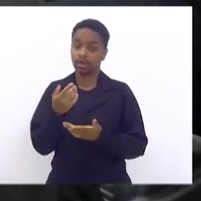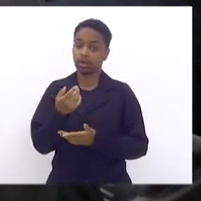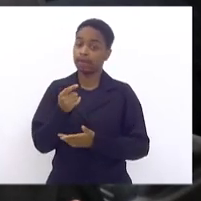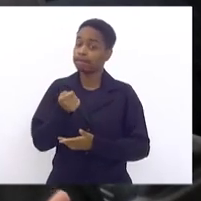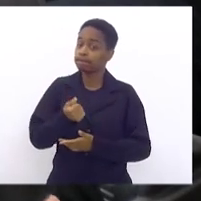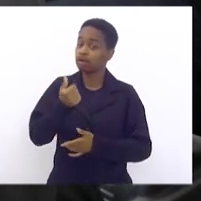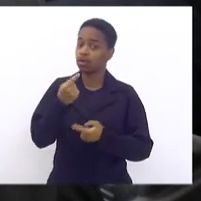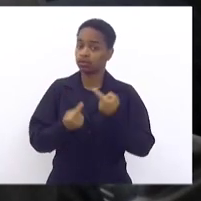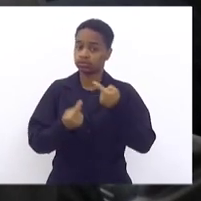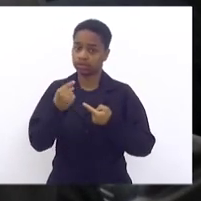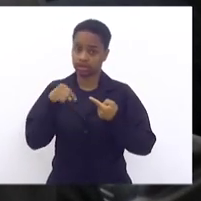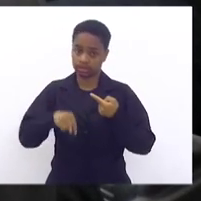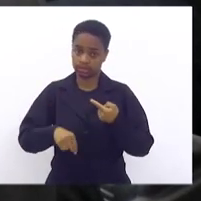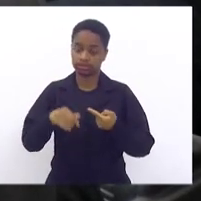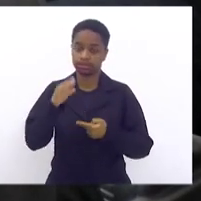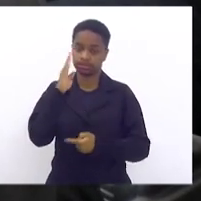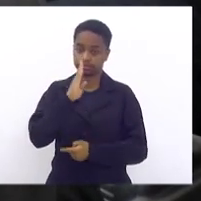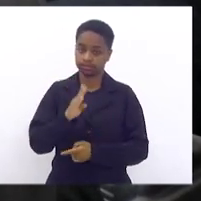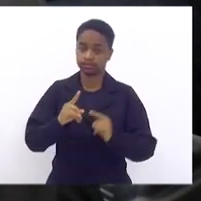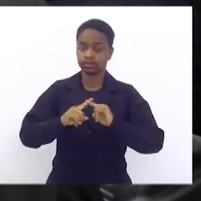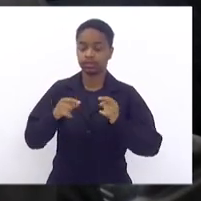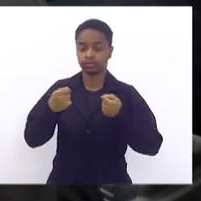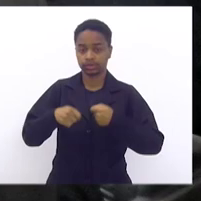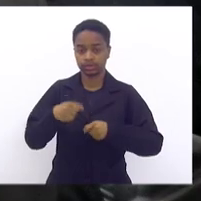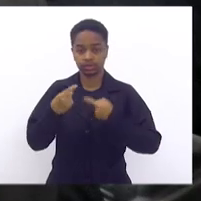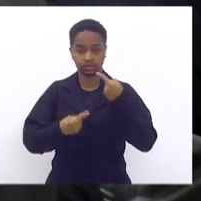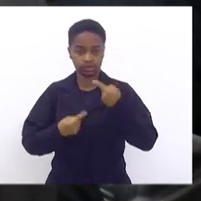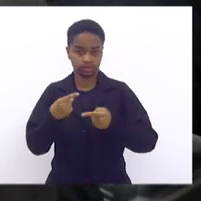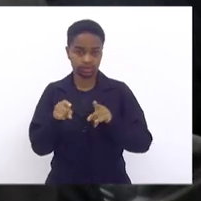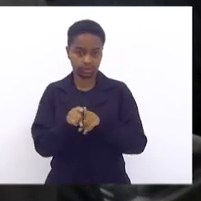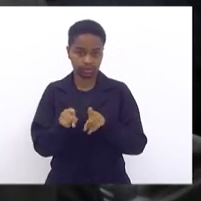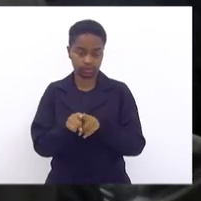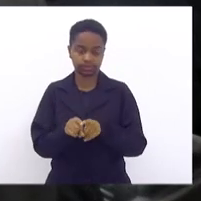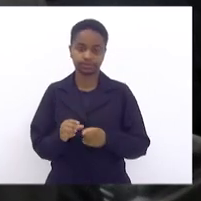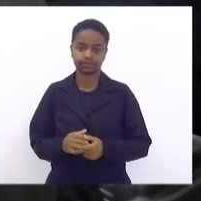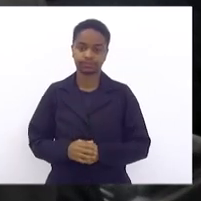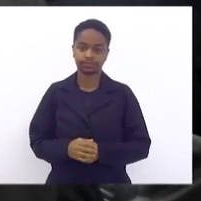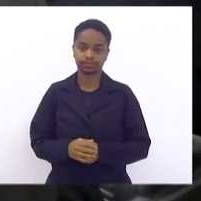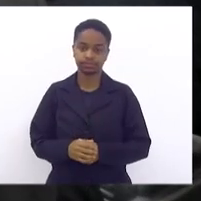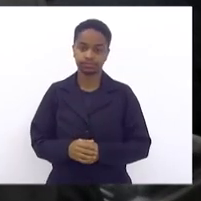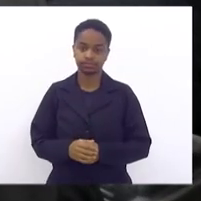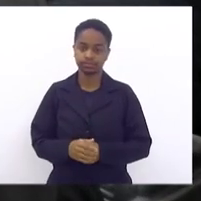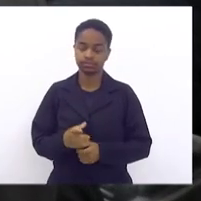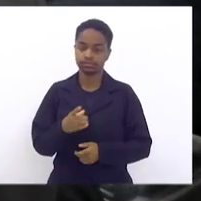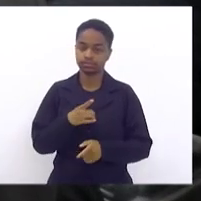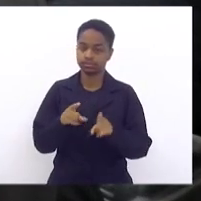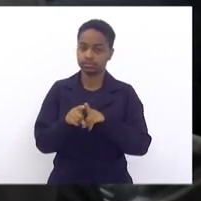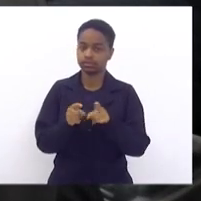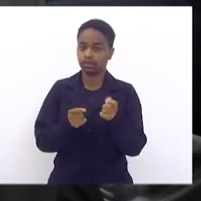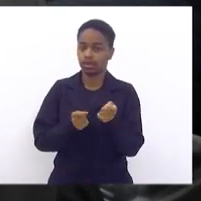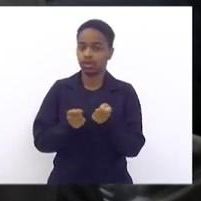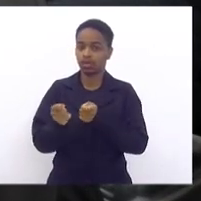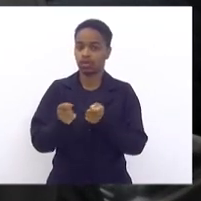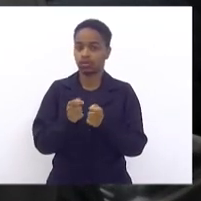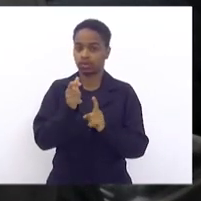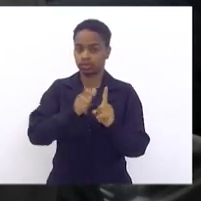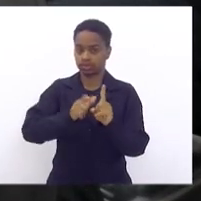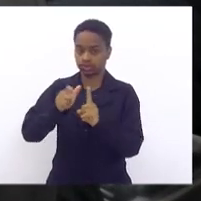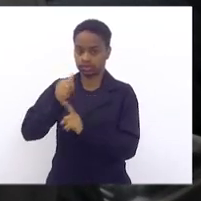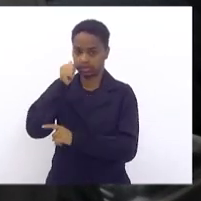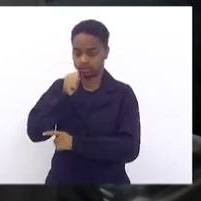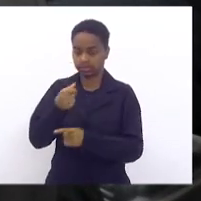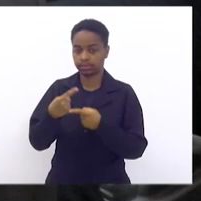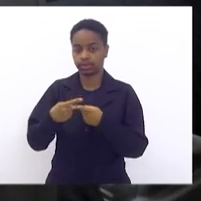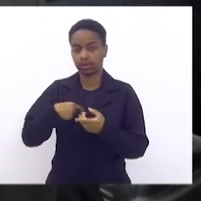falada, mas a gente deveria trazer esse debate também. E também essa questão da dominação da mulher, porque eu acredito também que